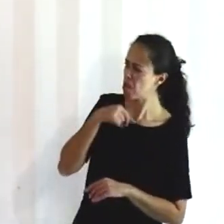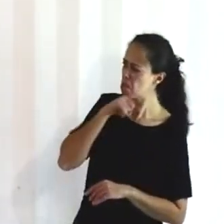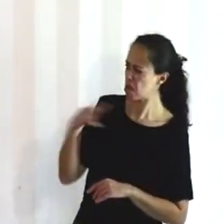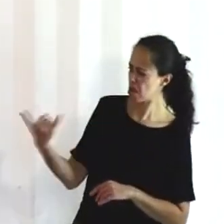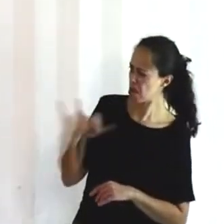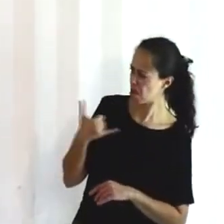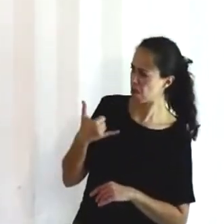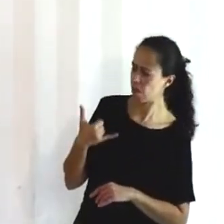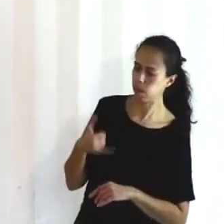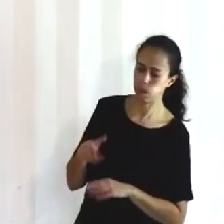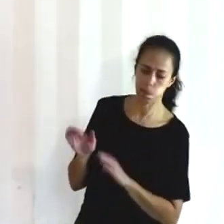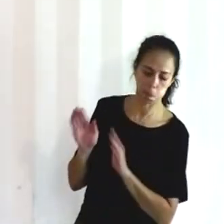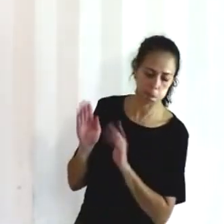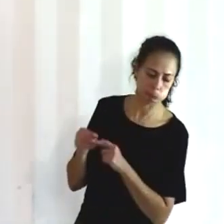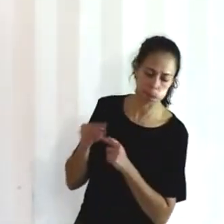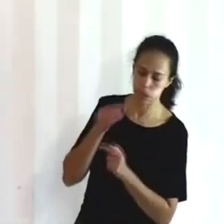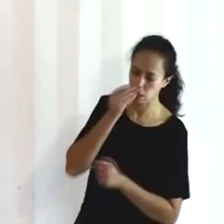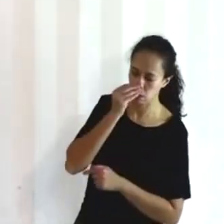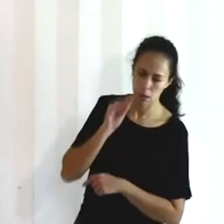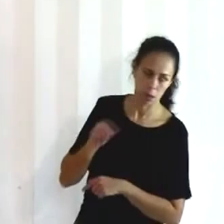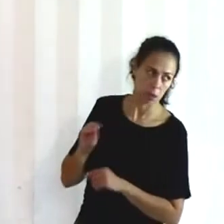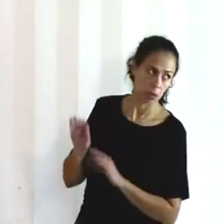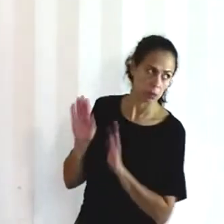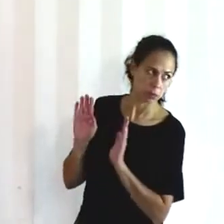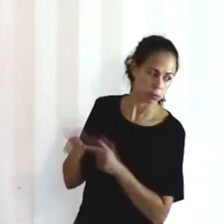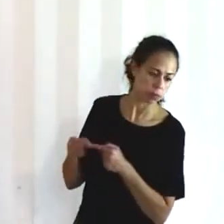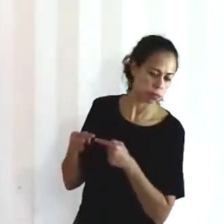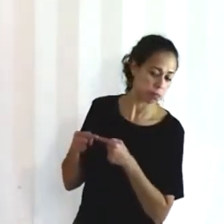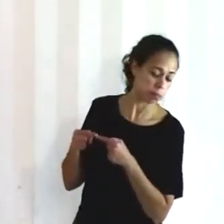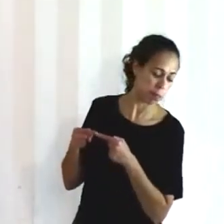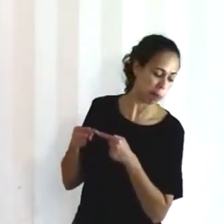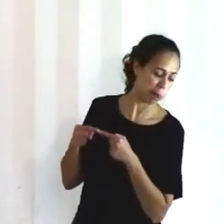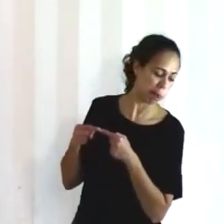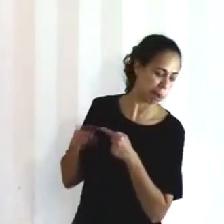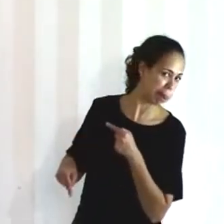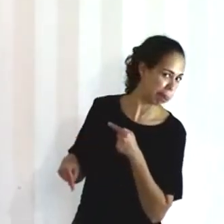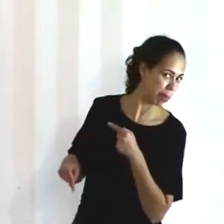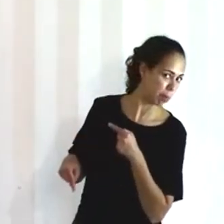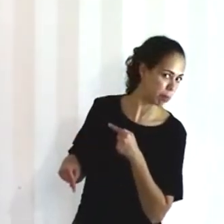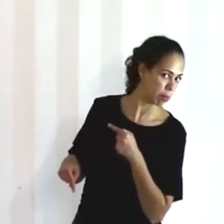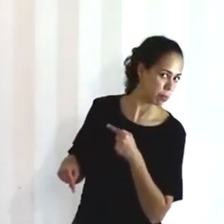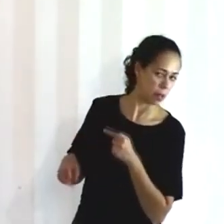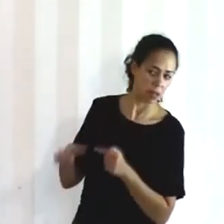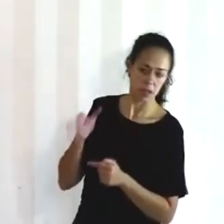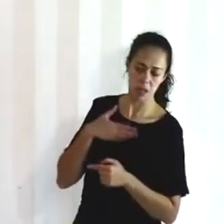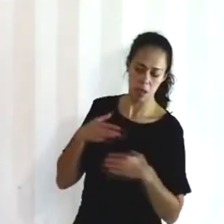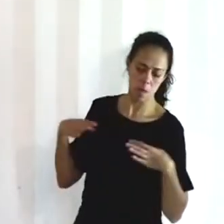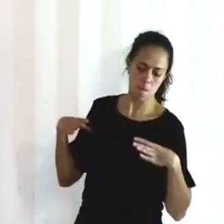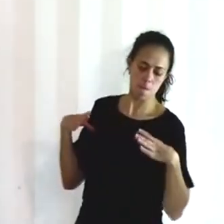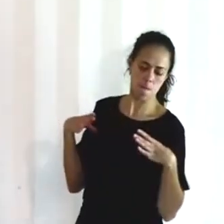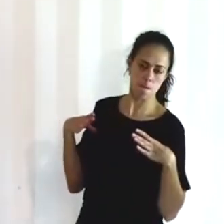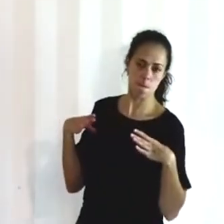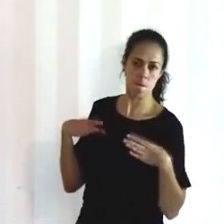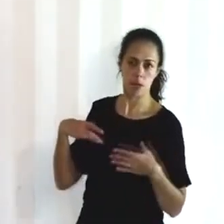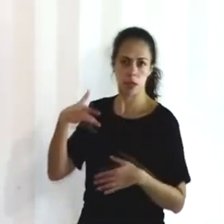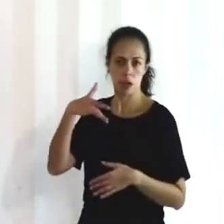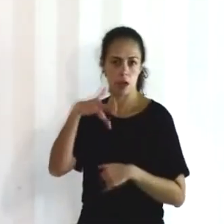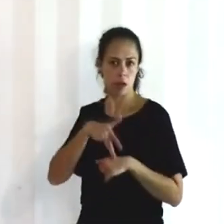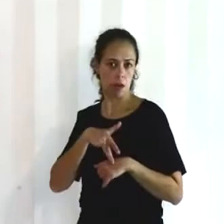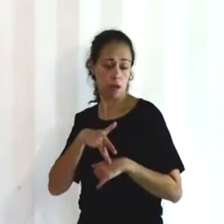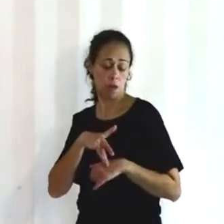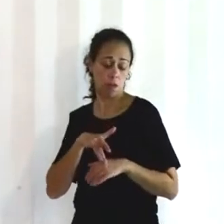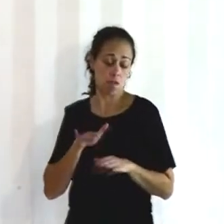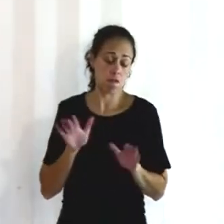cristãos vivendo, porque eles pensam assim, o que importa é que eu sou perdoado. Agora eu vivo do jeito que eu quiser viver. É